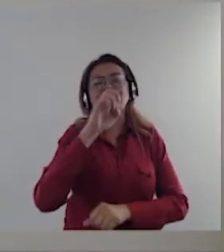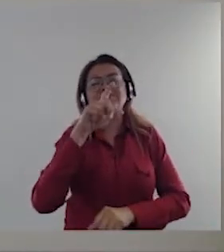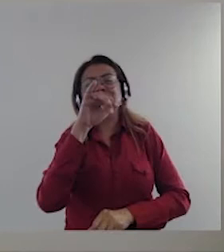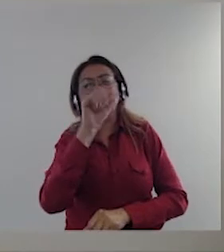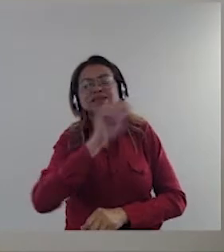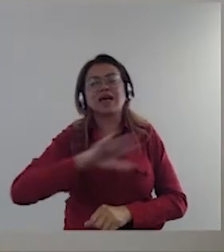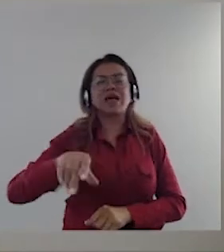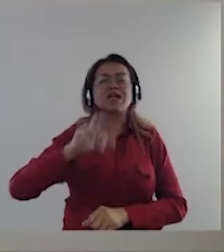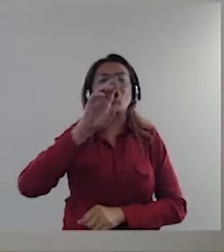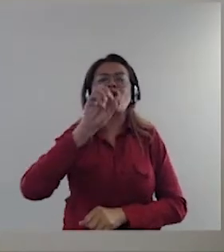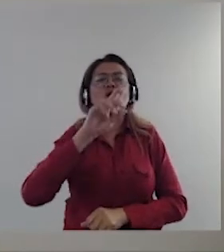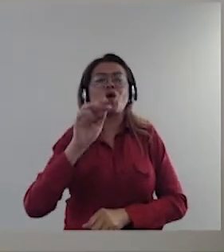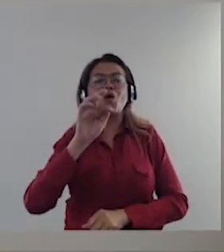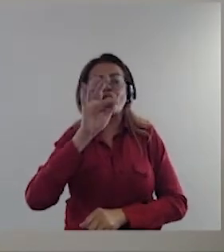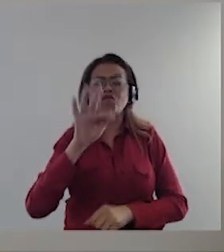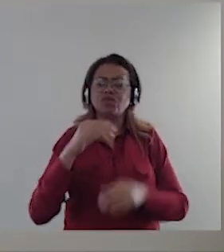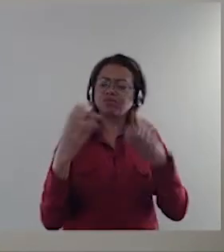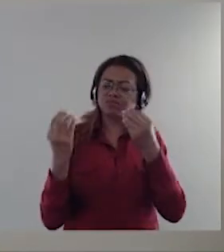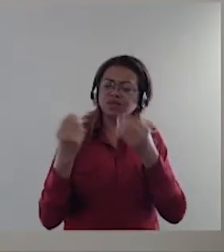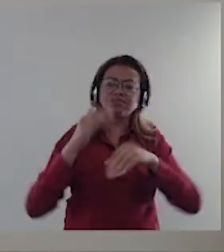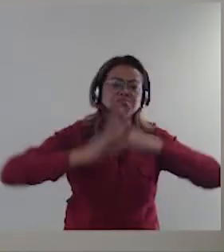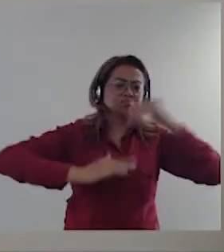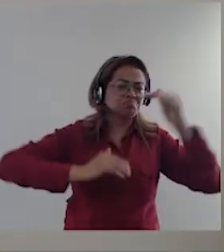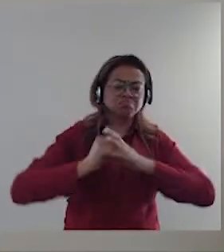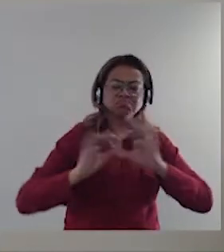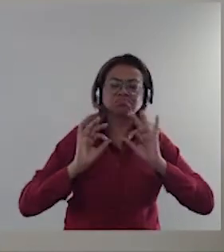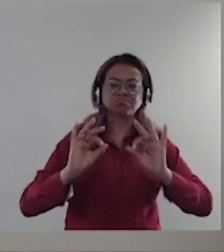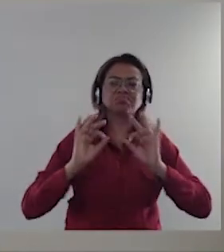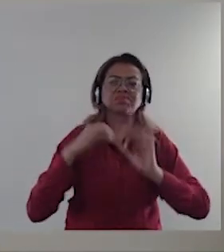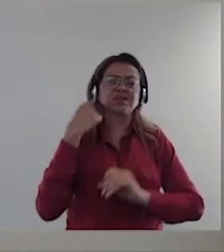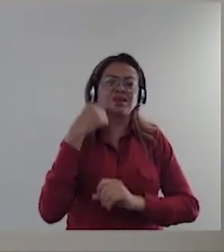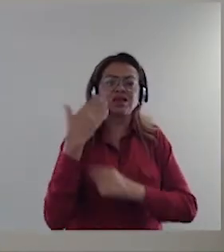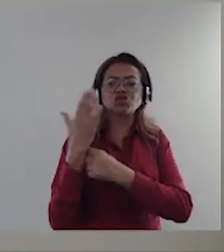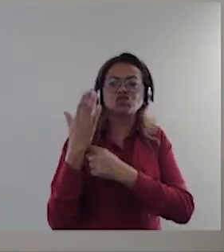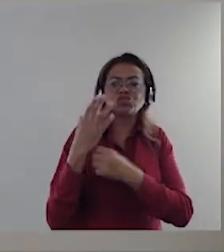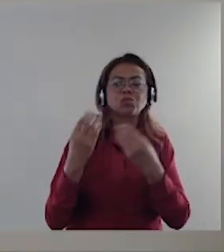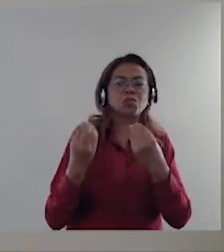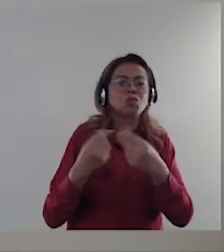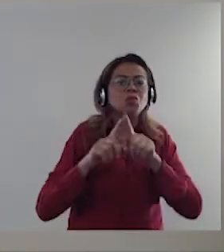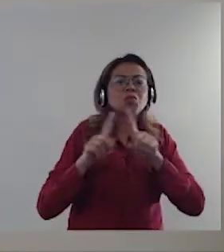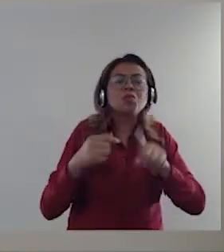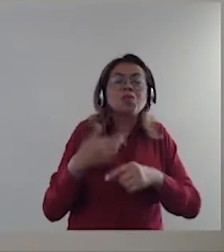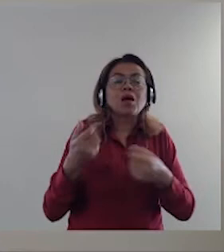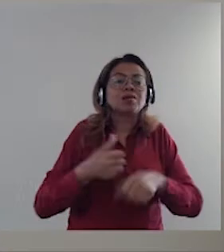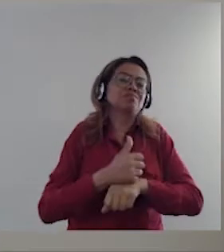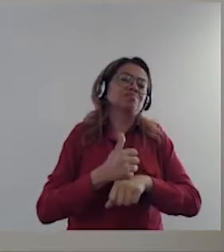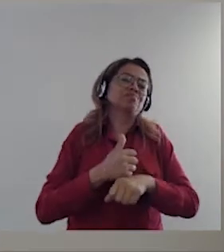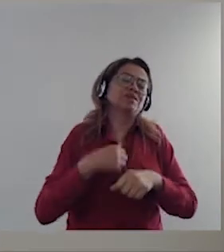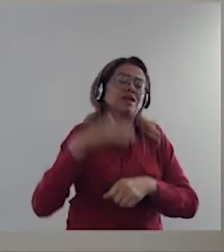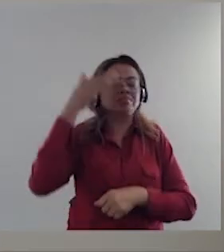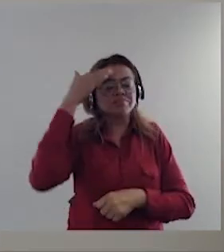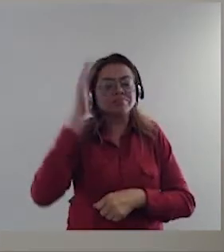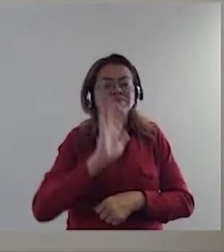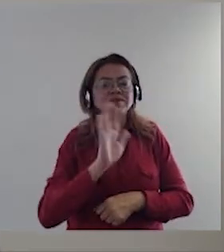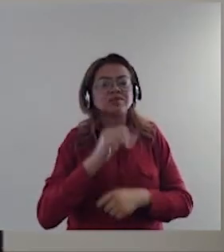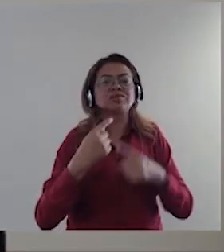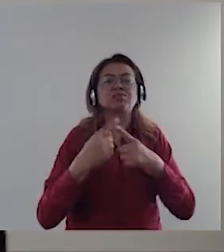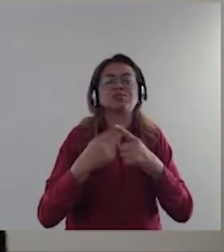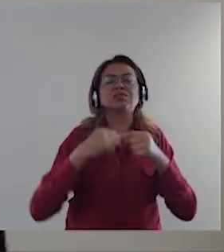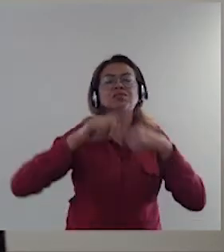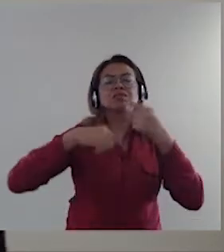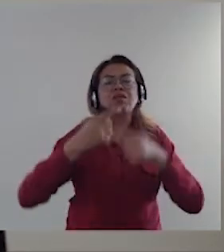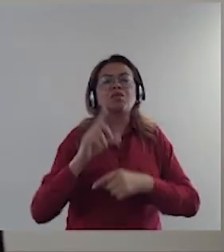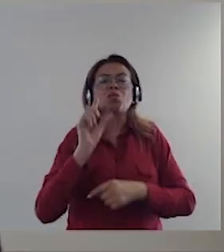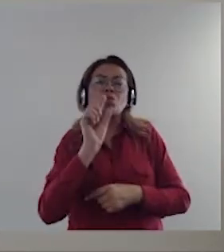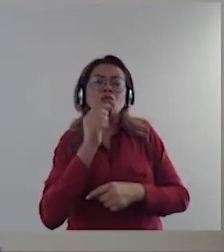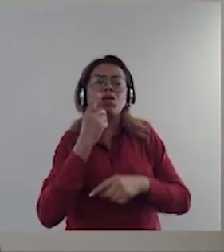Rolf, que são super profissionais que ajudam o tempo inteiro, mas eu vou me despedindo e dizendo que daqui